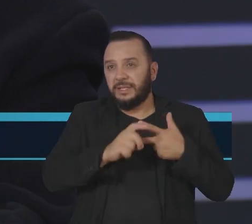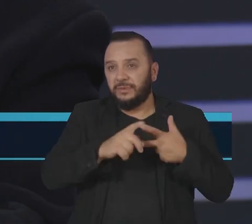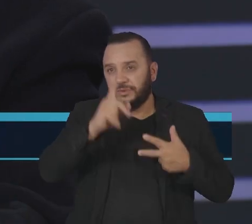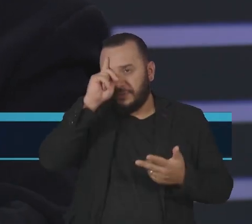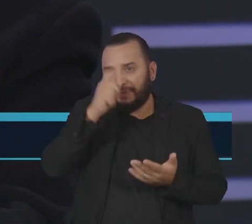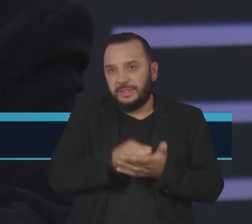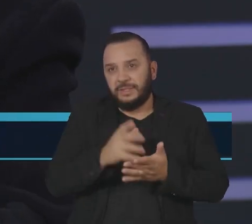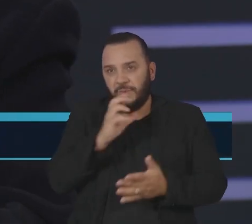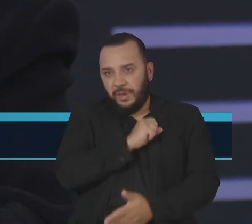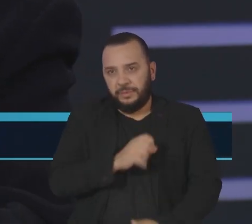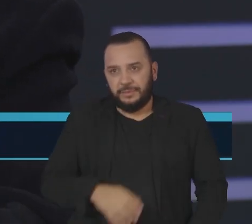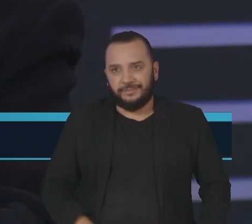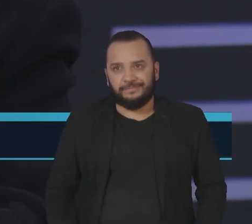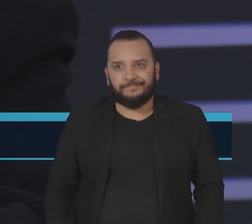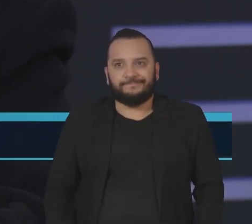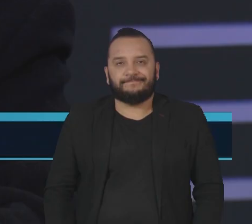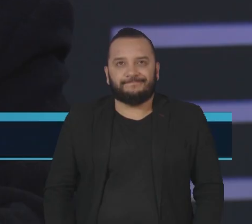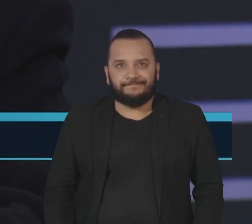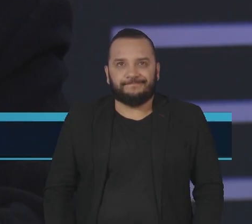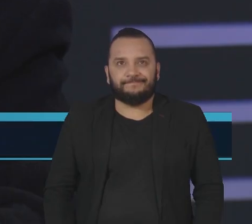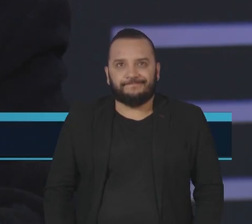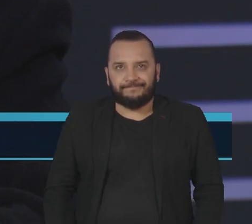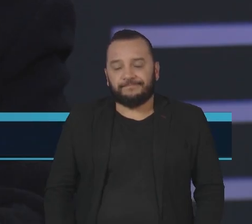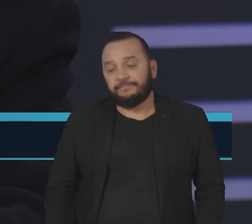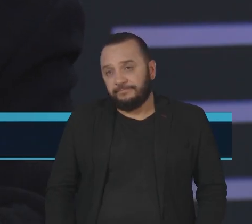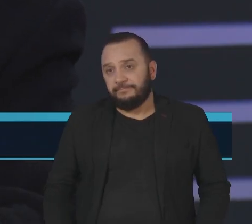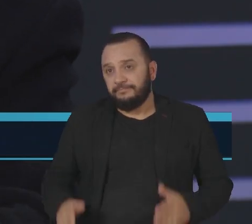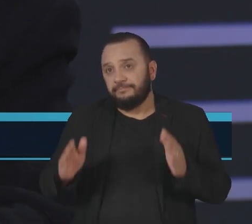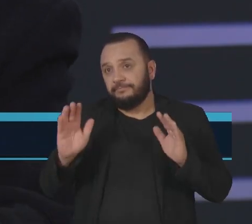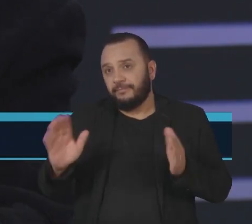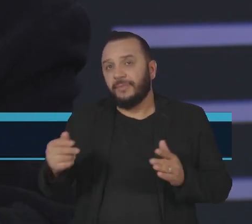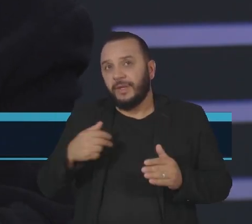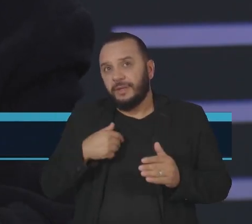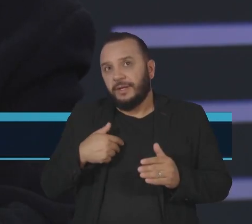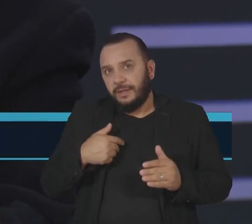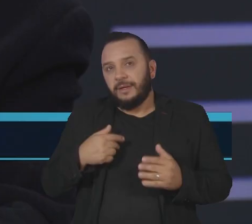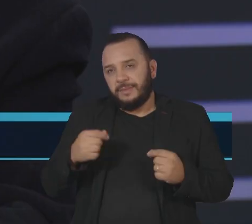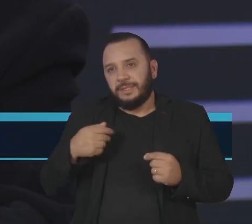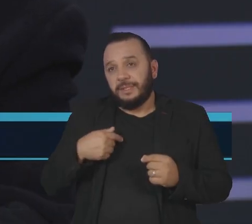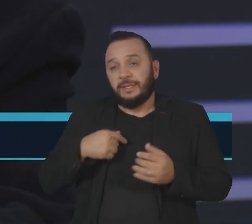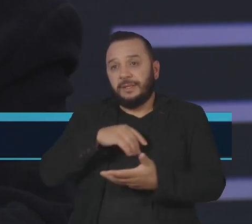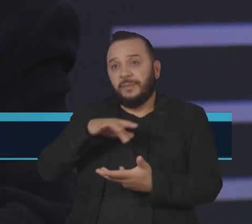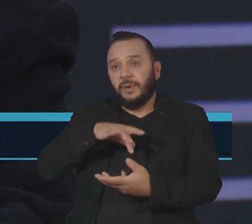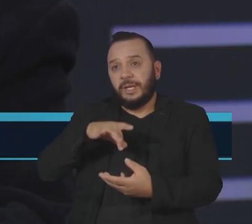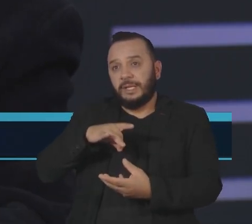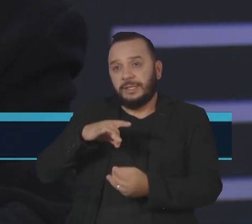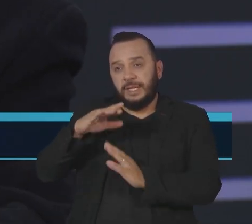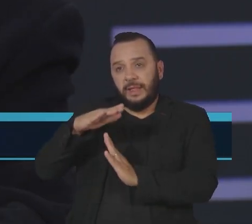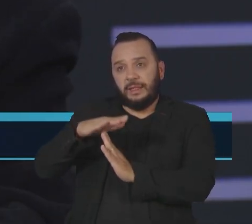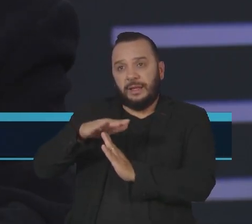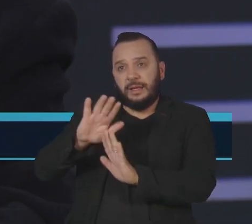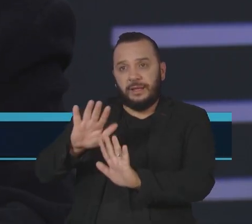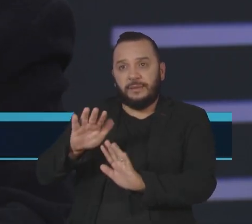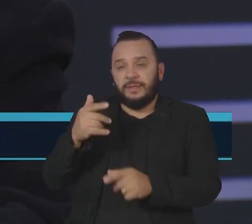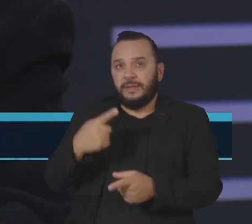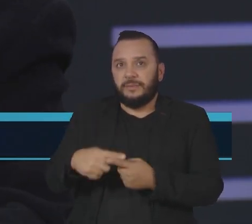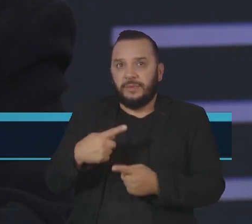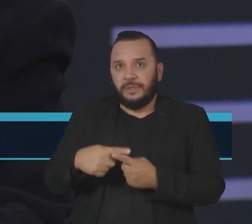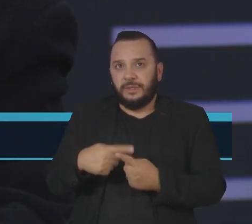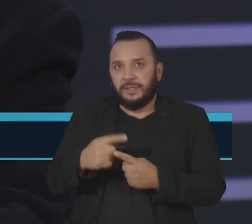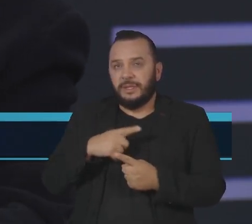bem, o fim justifica que nesse momento você elimine a democracia porque ela supostamente torna o